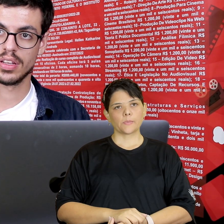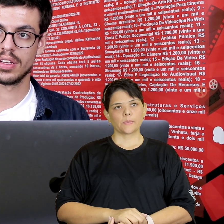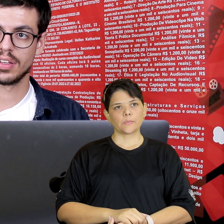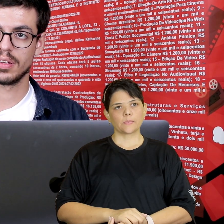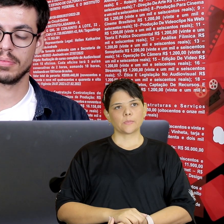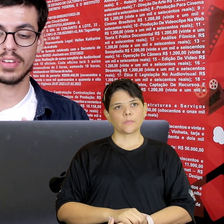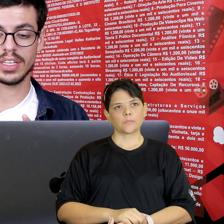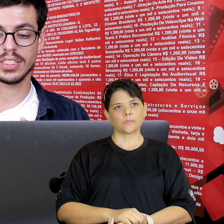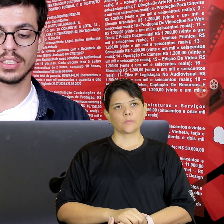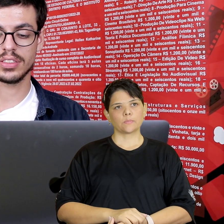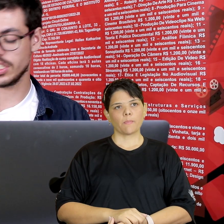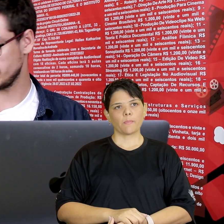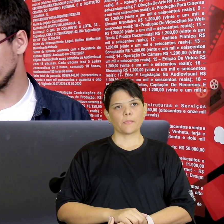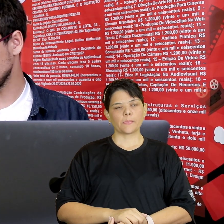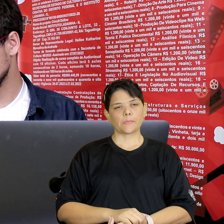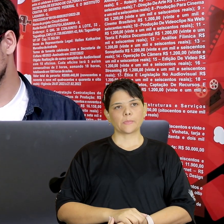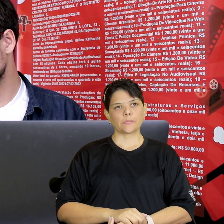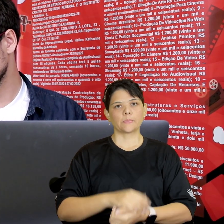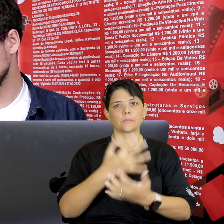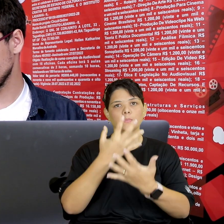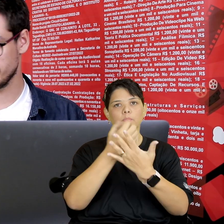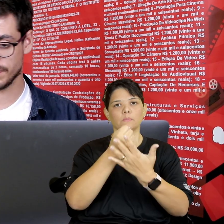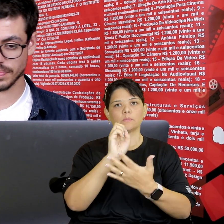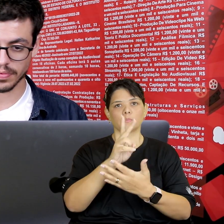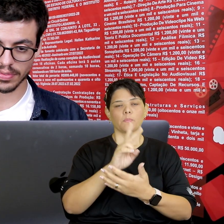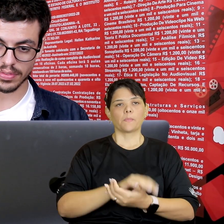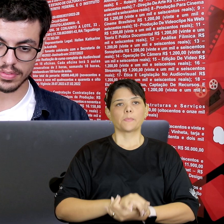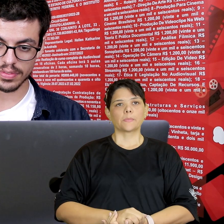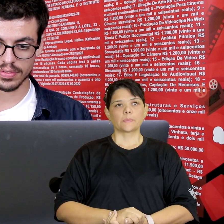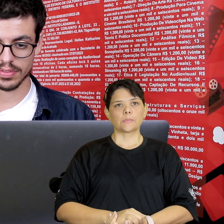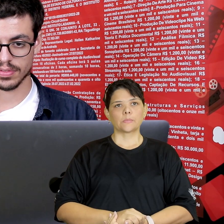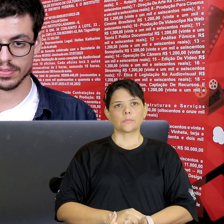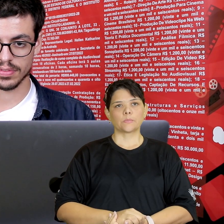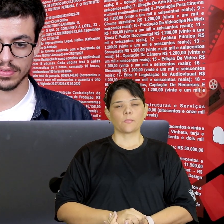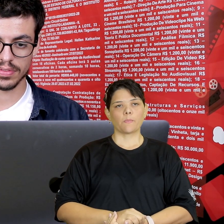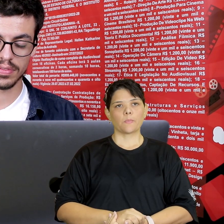Perfeito, tchau. Beleza. Gente, foi o print. Obrigado.